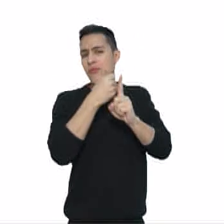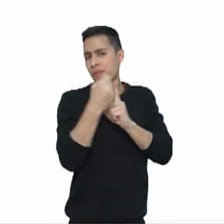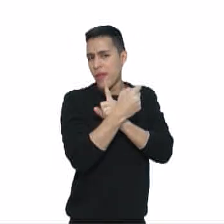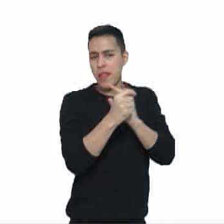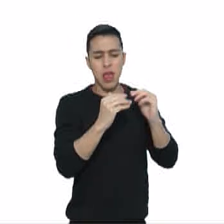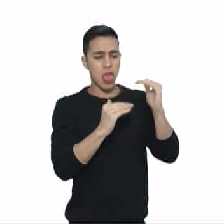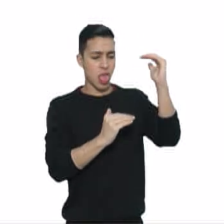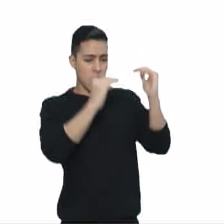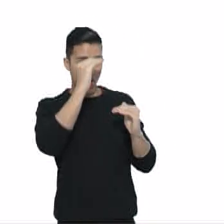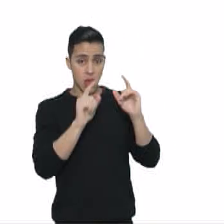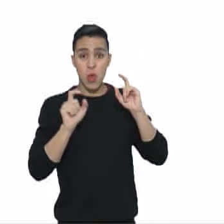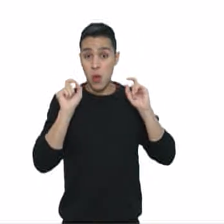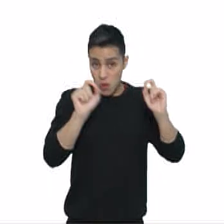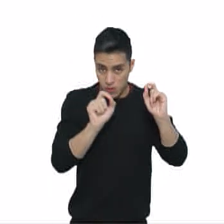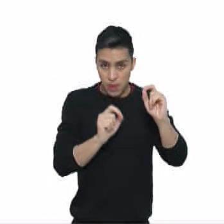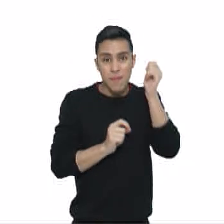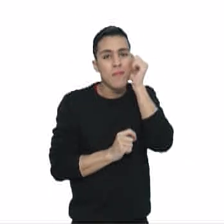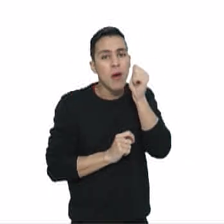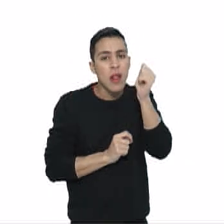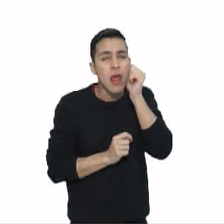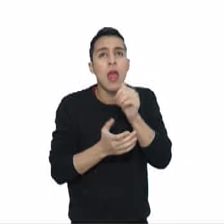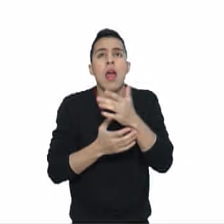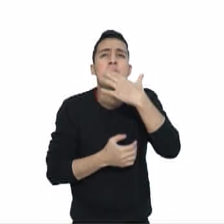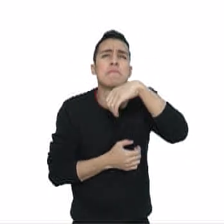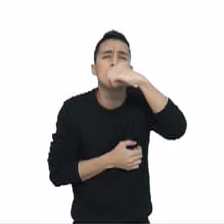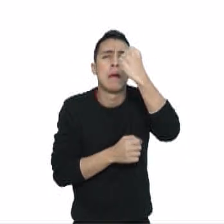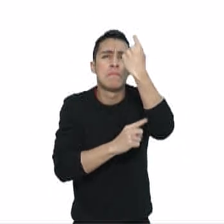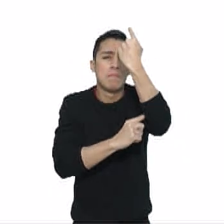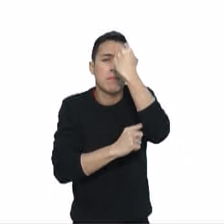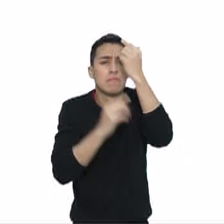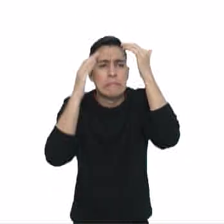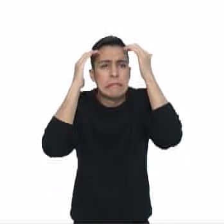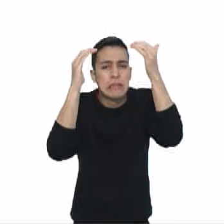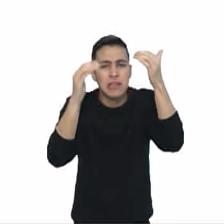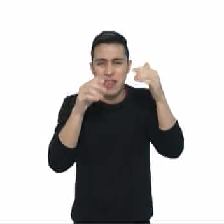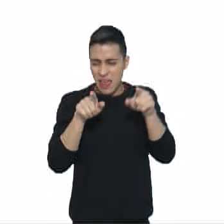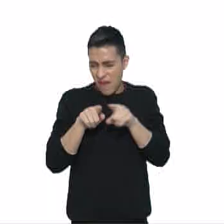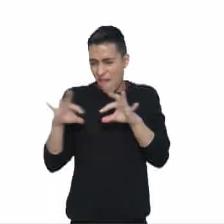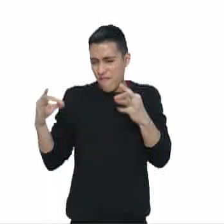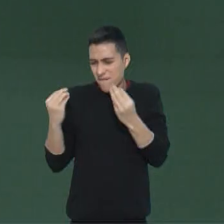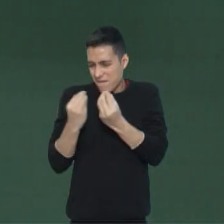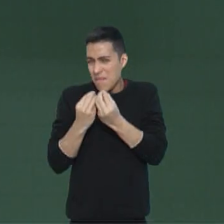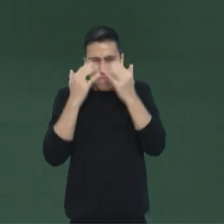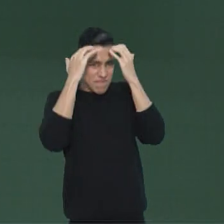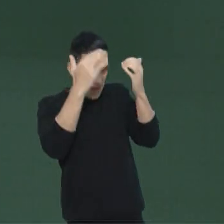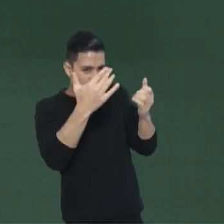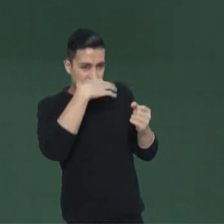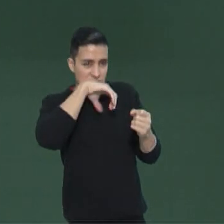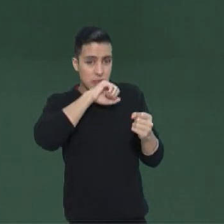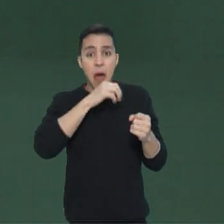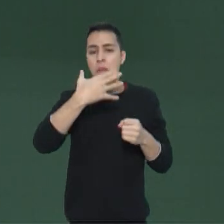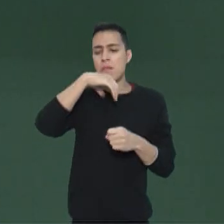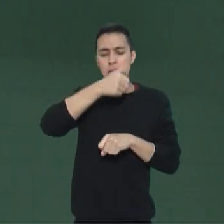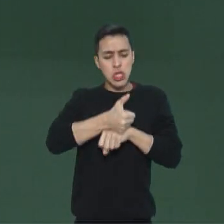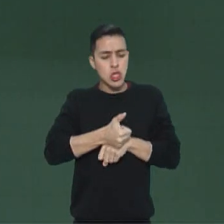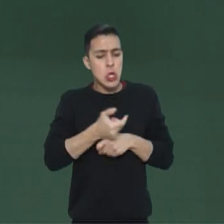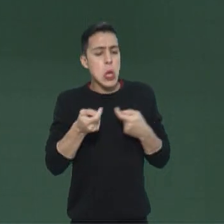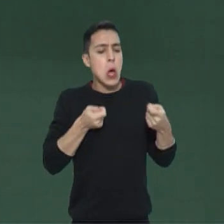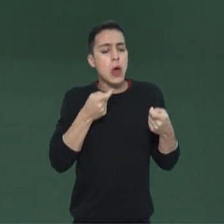pessoal, estava subordinada ao pai, correto? Como todas as outras pessoas da família. E era o pai que comandava o seu